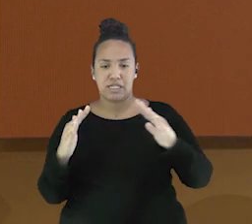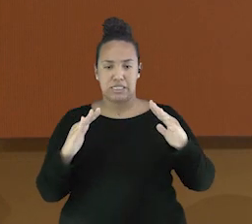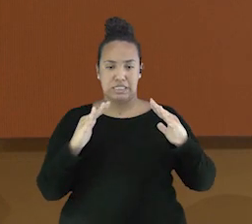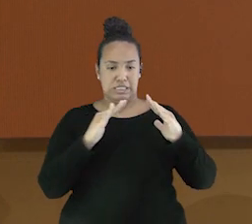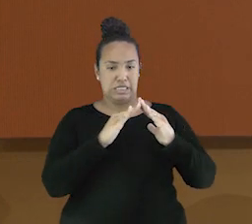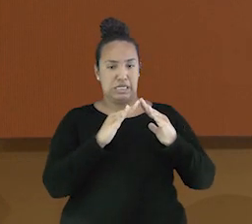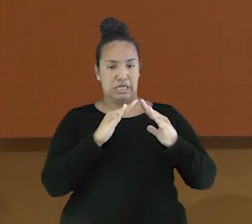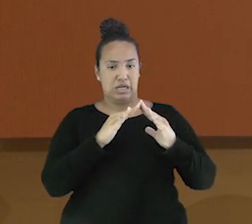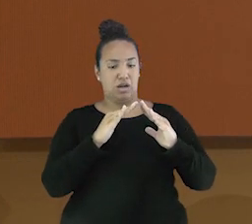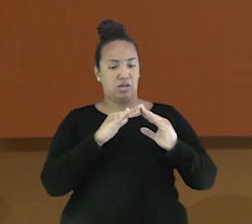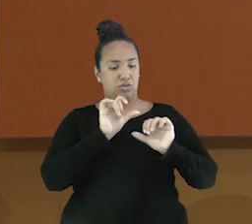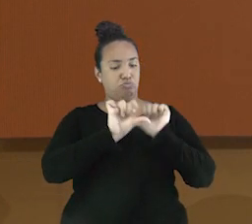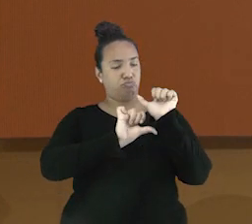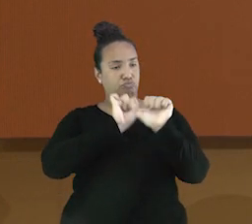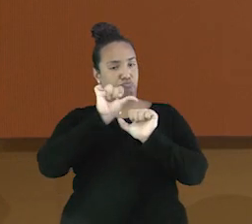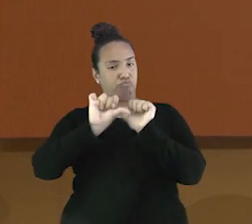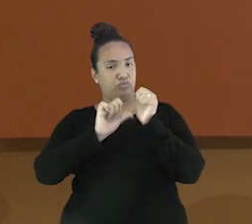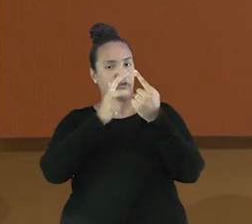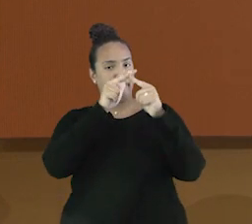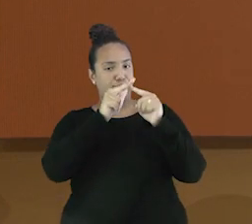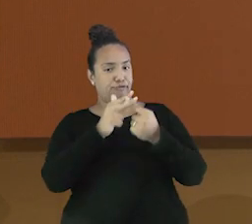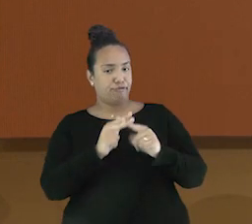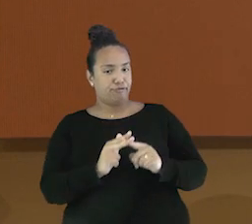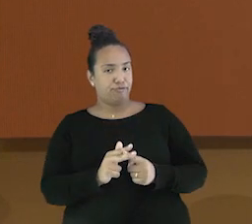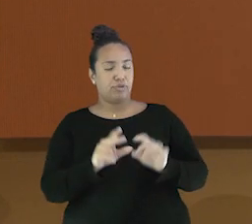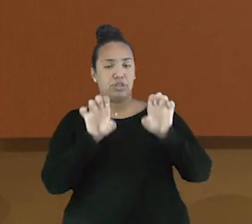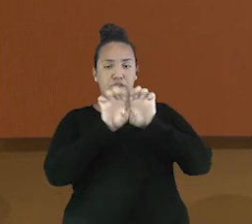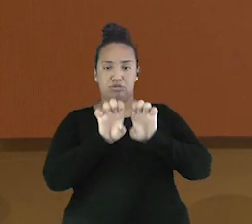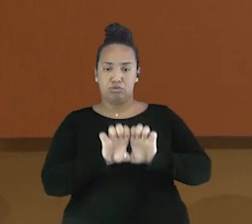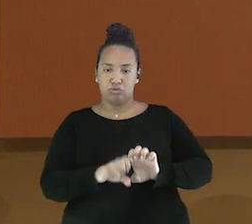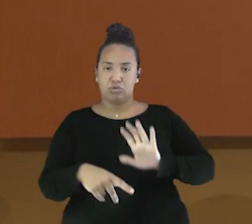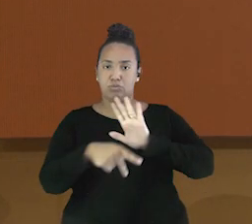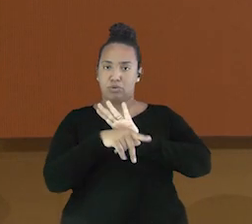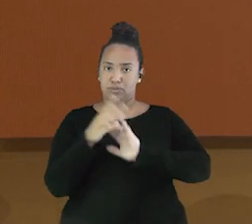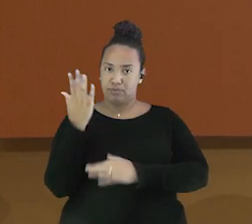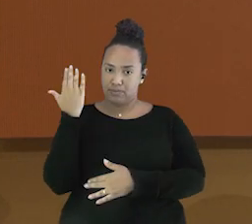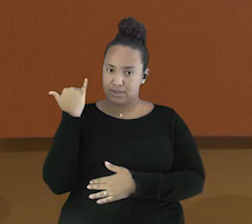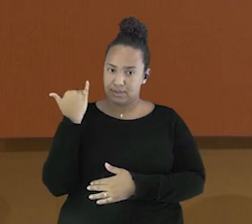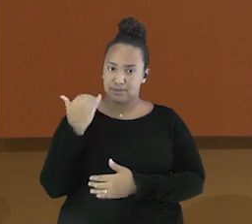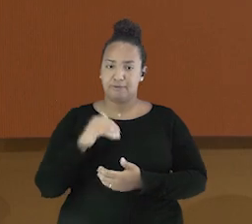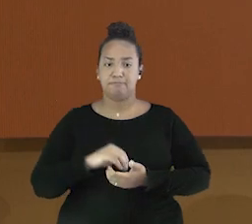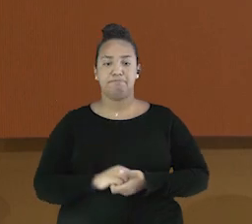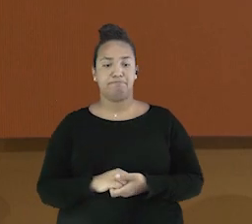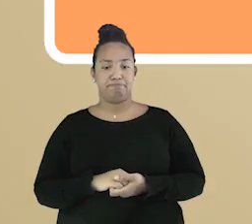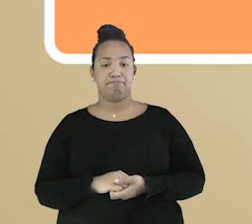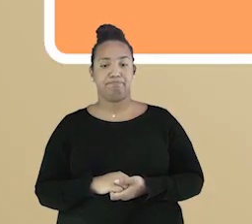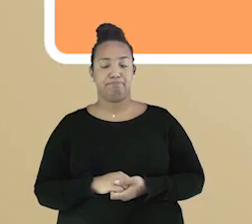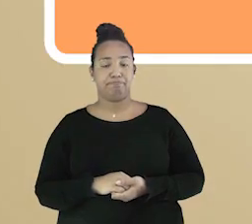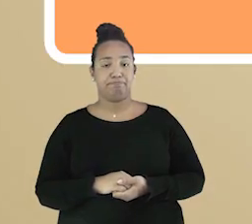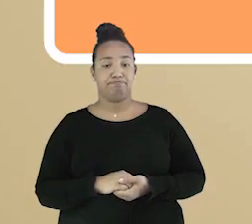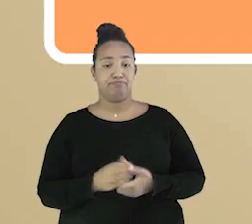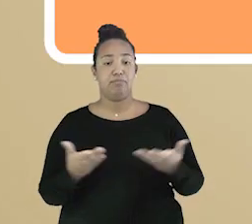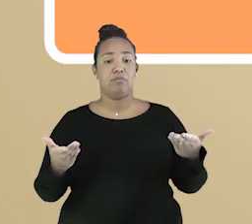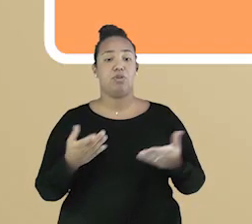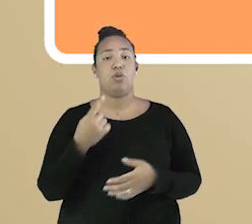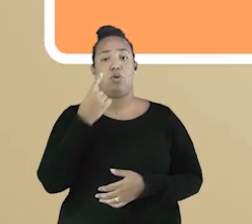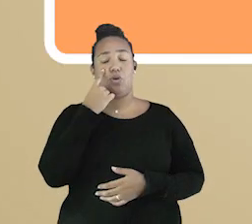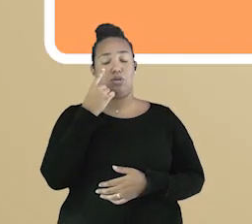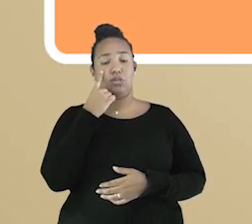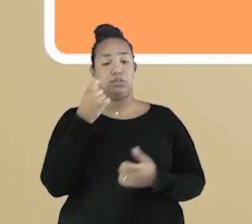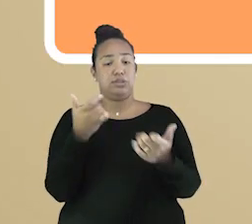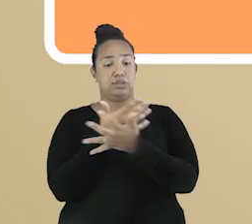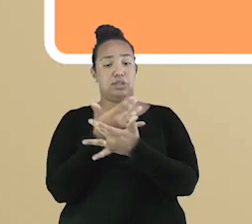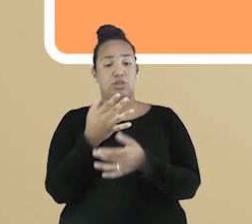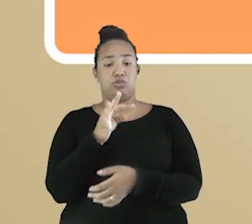casas e lojas fielmente restauradas, juntamente com a estrutura eclesiástica e municipais. Aqui temos a cidade